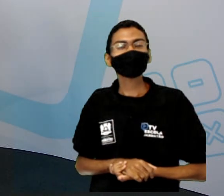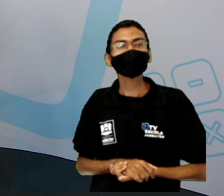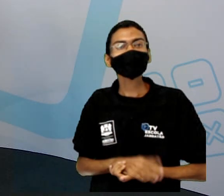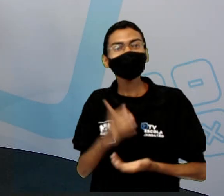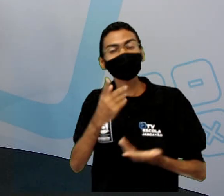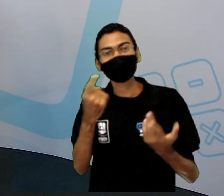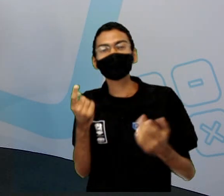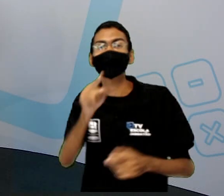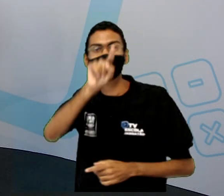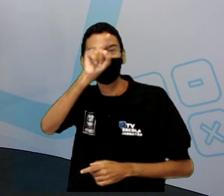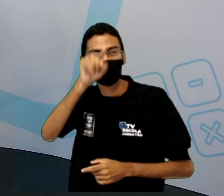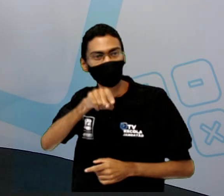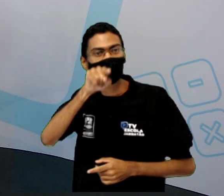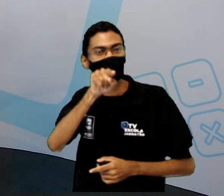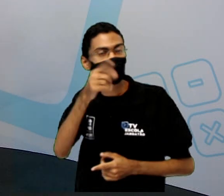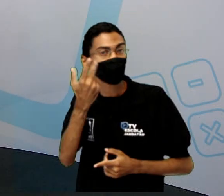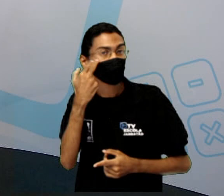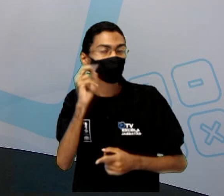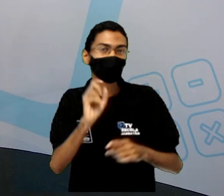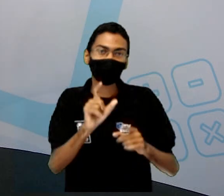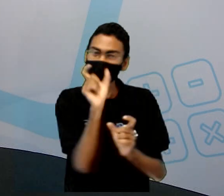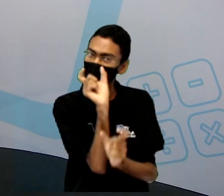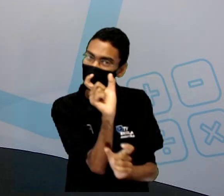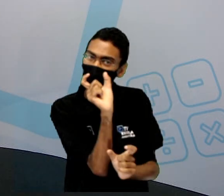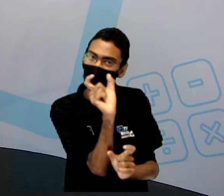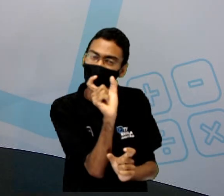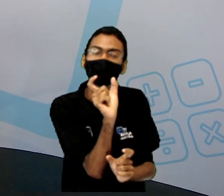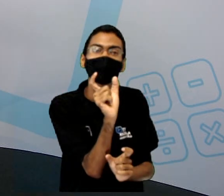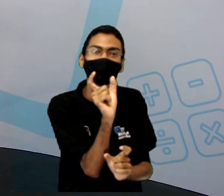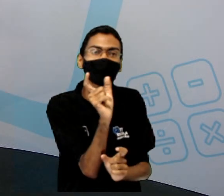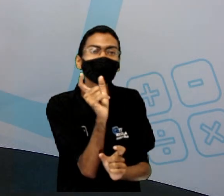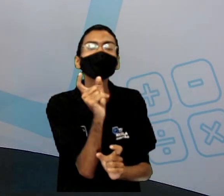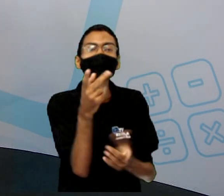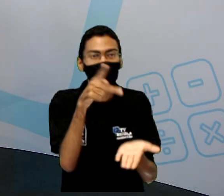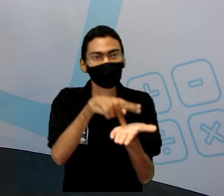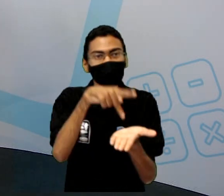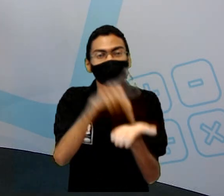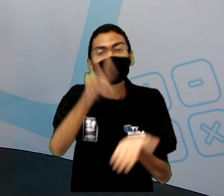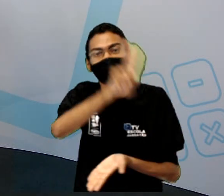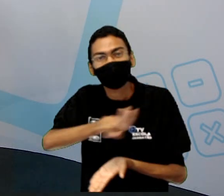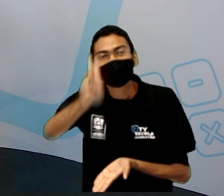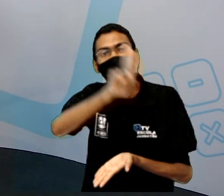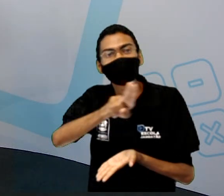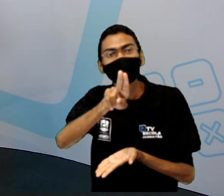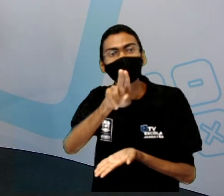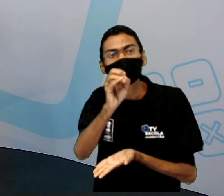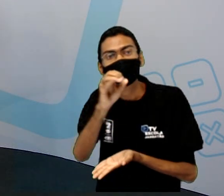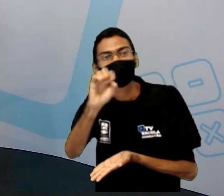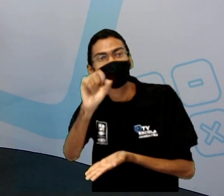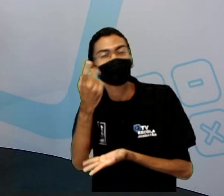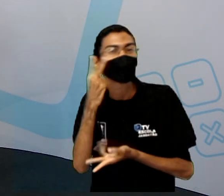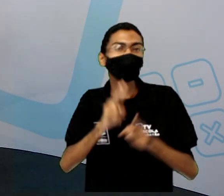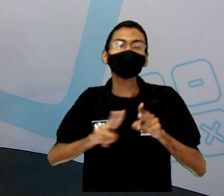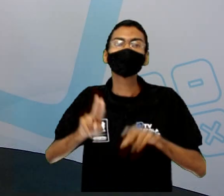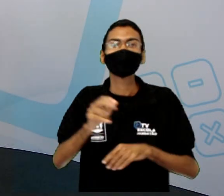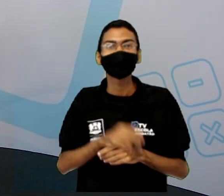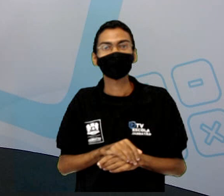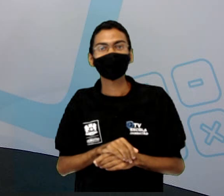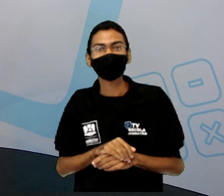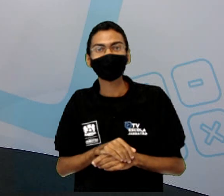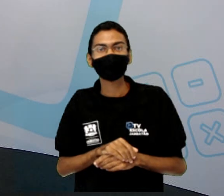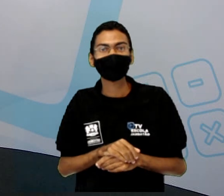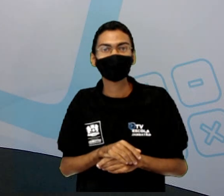maior parte das vezes, geralmente, a gente vai usar was. E quando está no